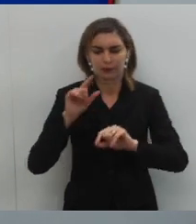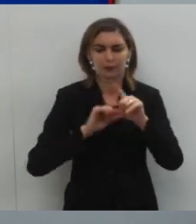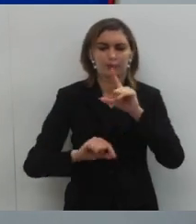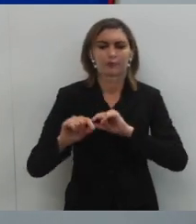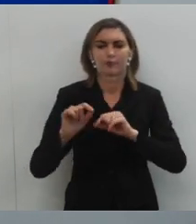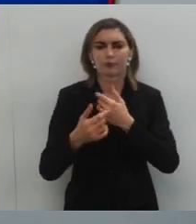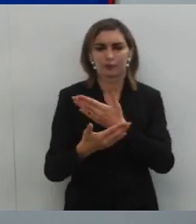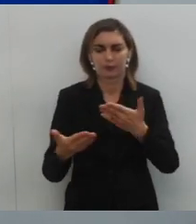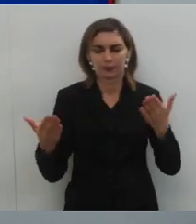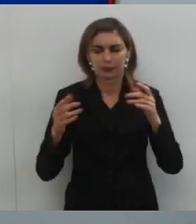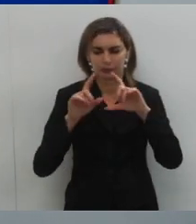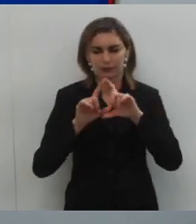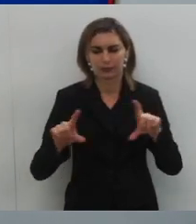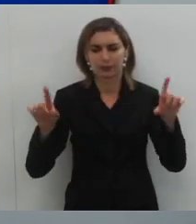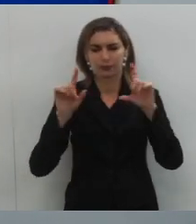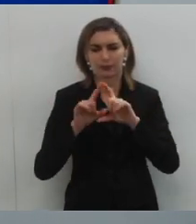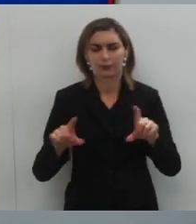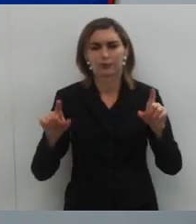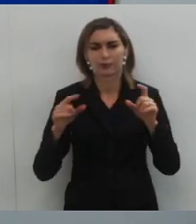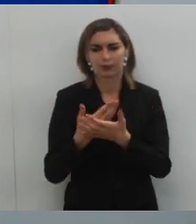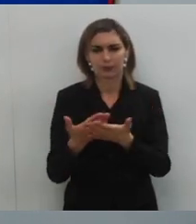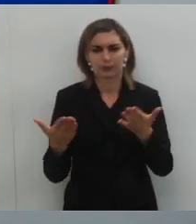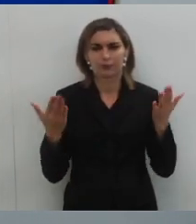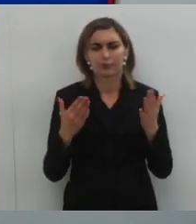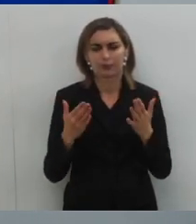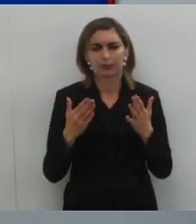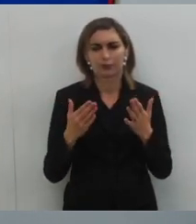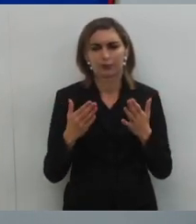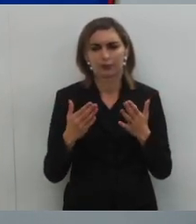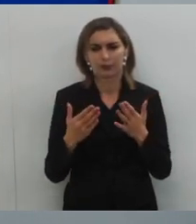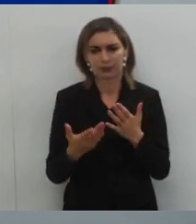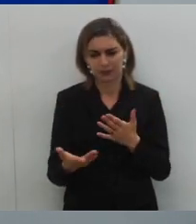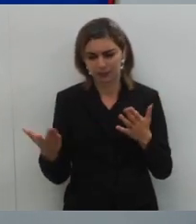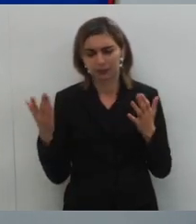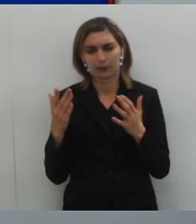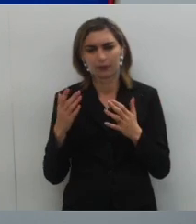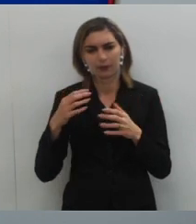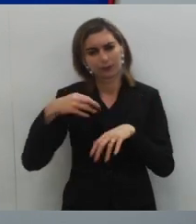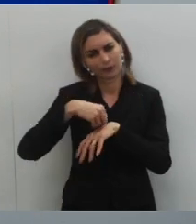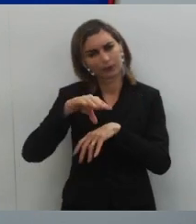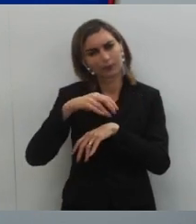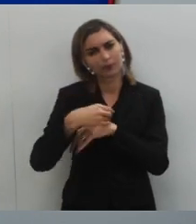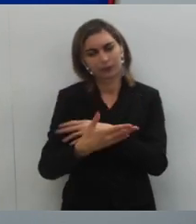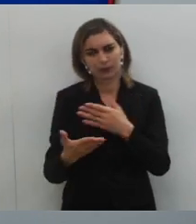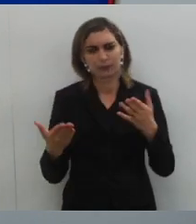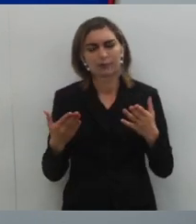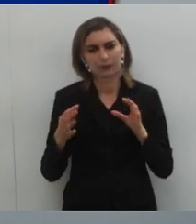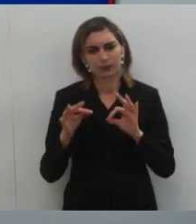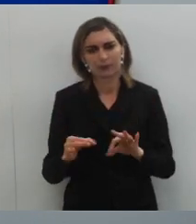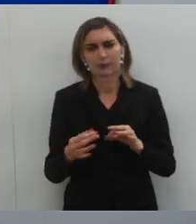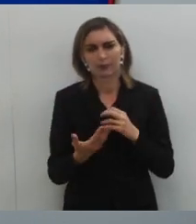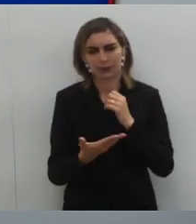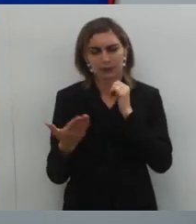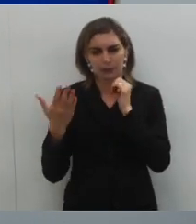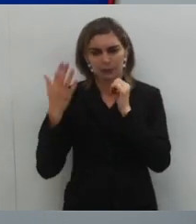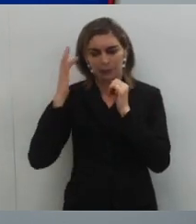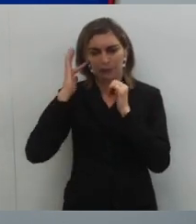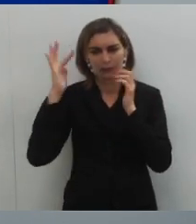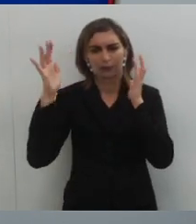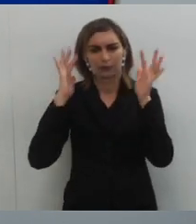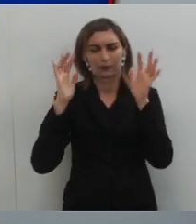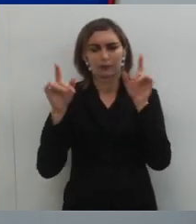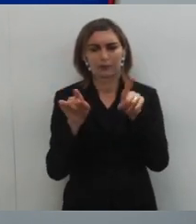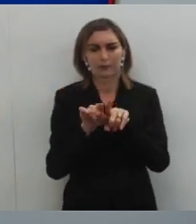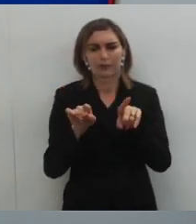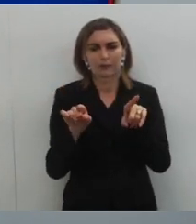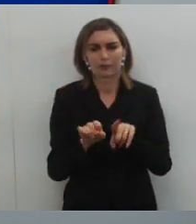elementos que estão na frase que te dão essa pista, que te dão esse indicativo, tá certo? Vamos refletir